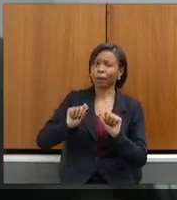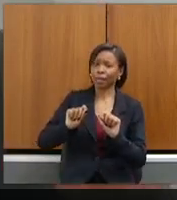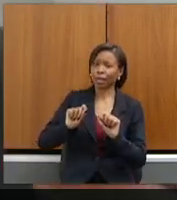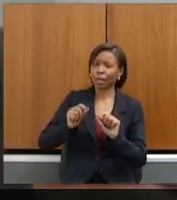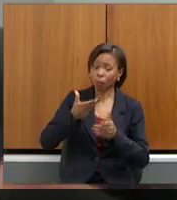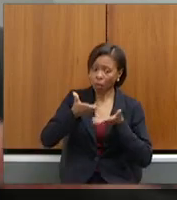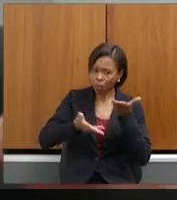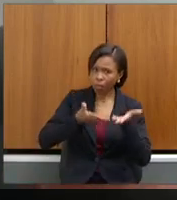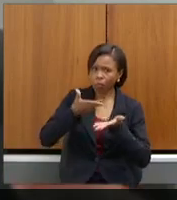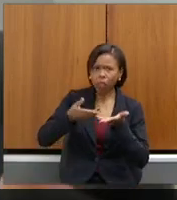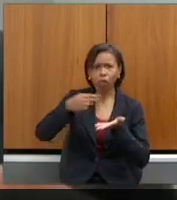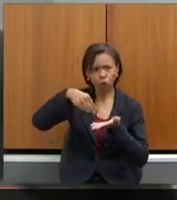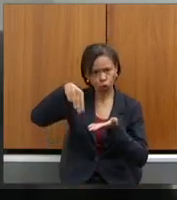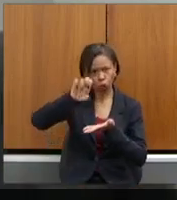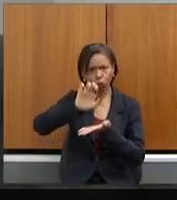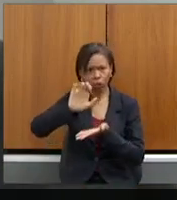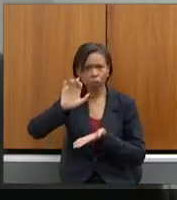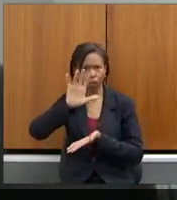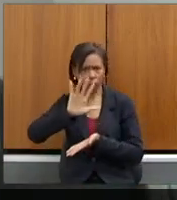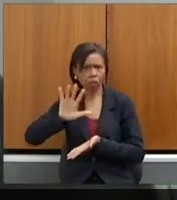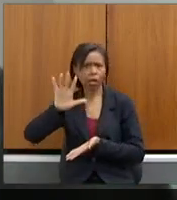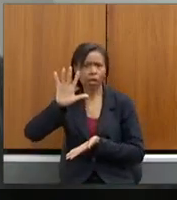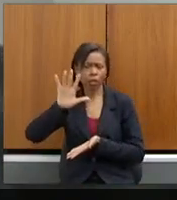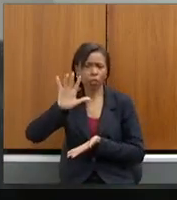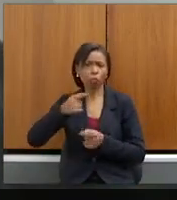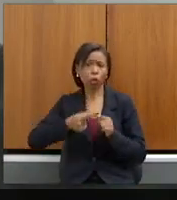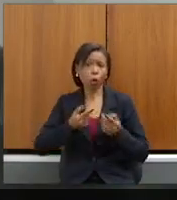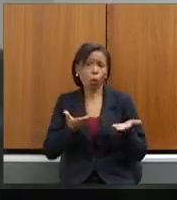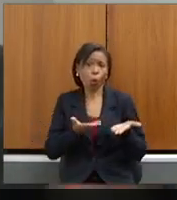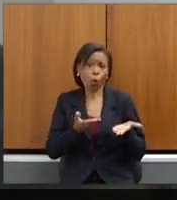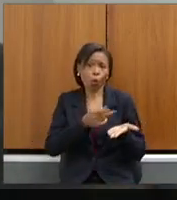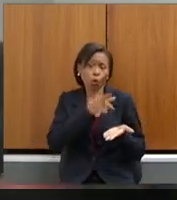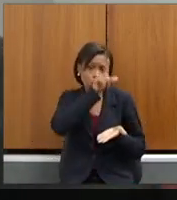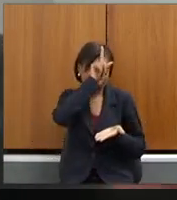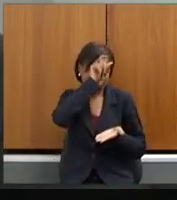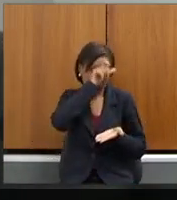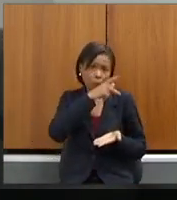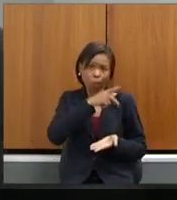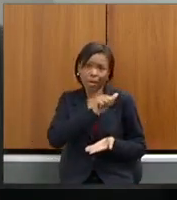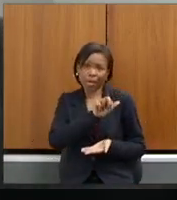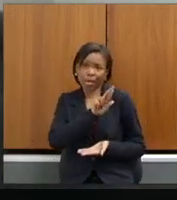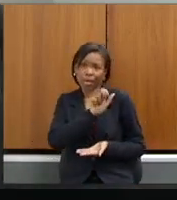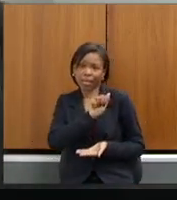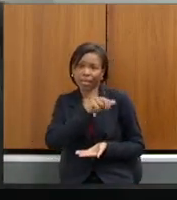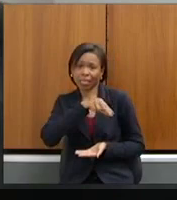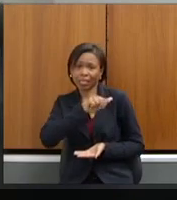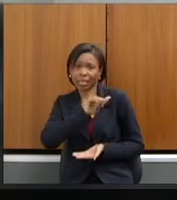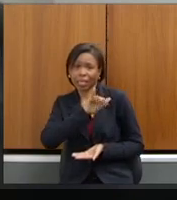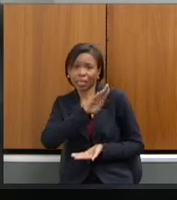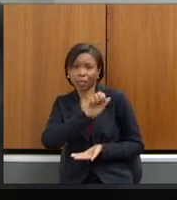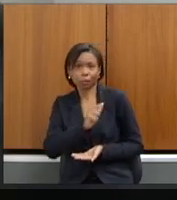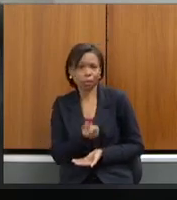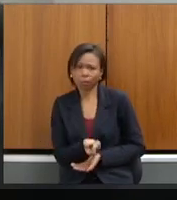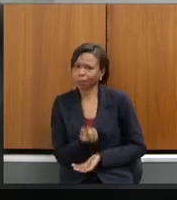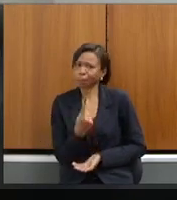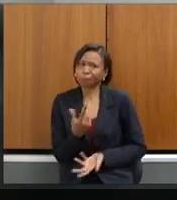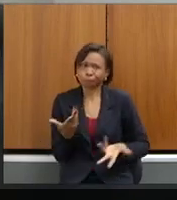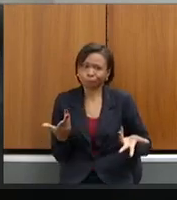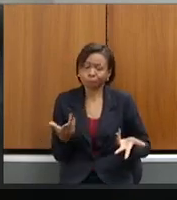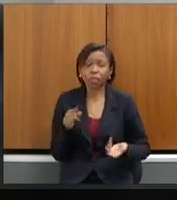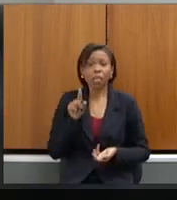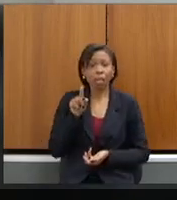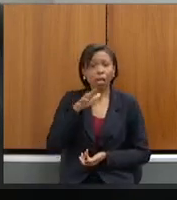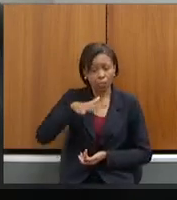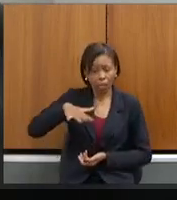que hoje o hospital do Noroeste e alto Paranaíba né uma pessoa que isso eu já tá vendo que naquela região